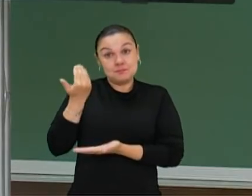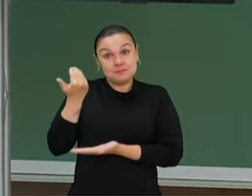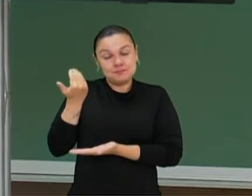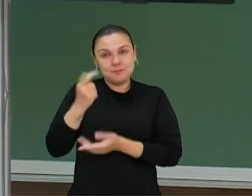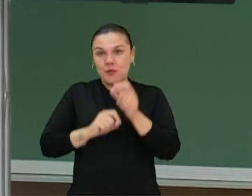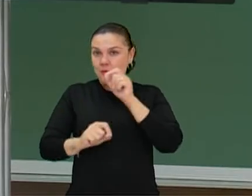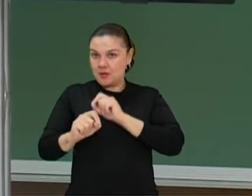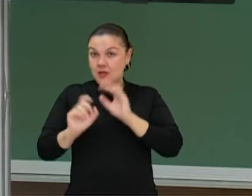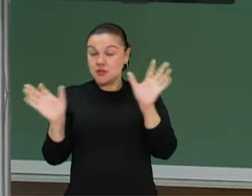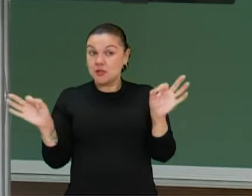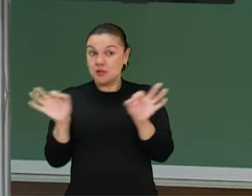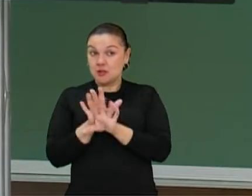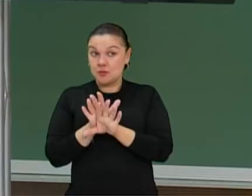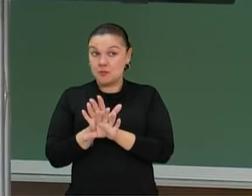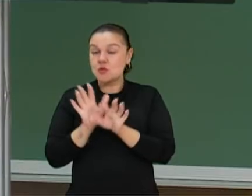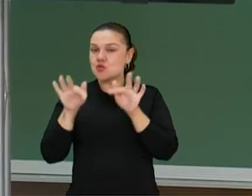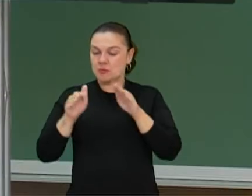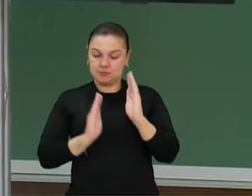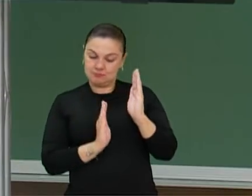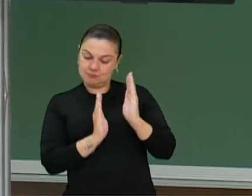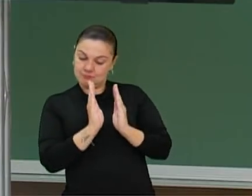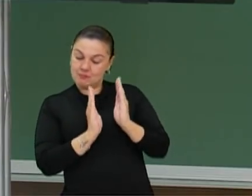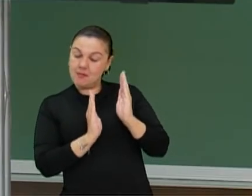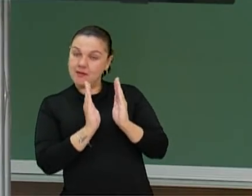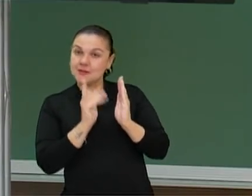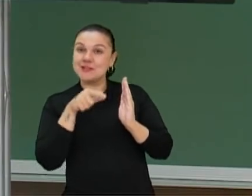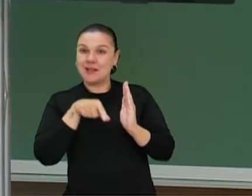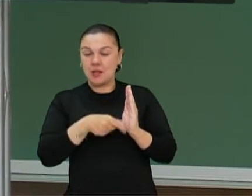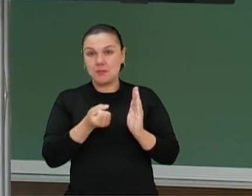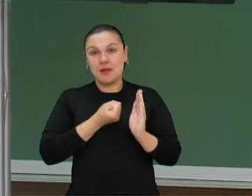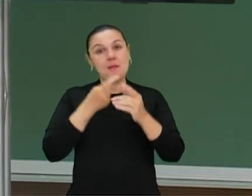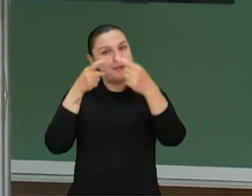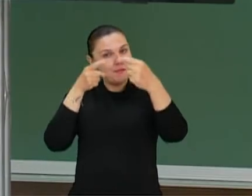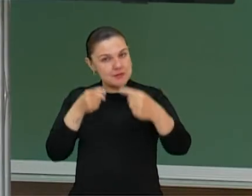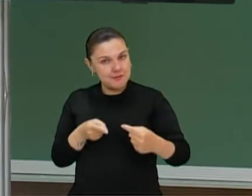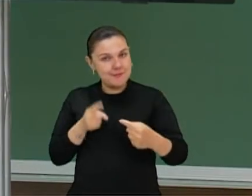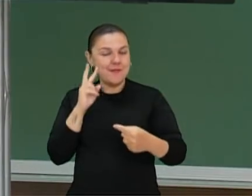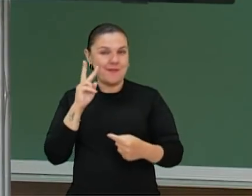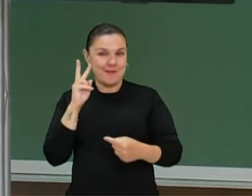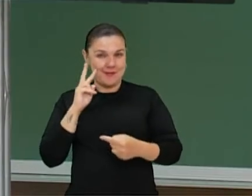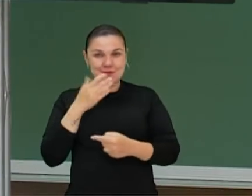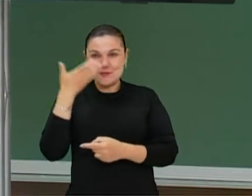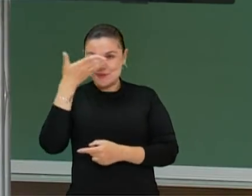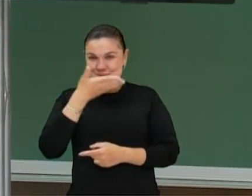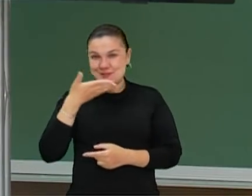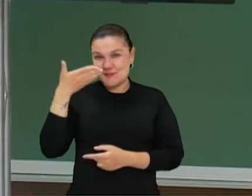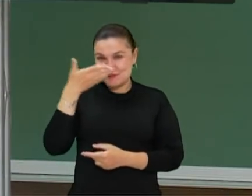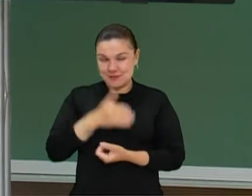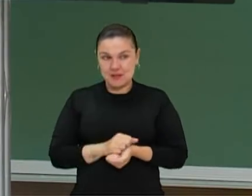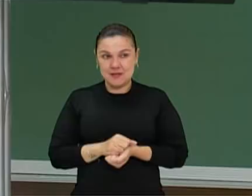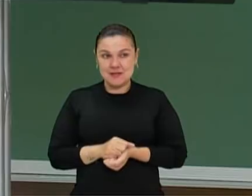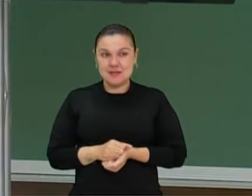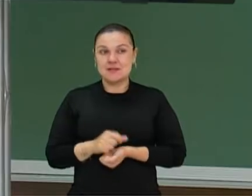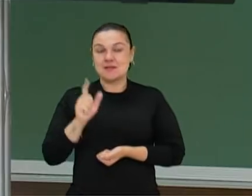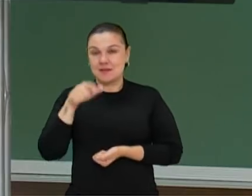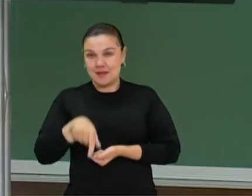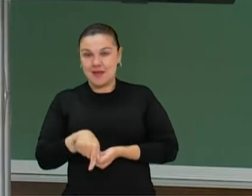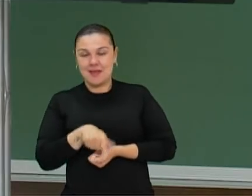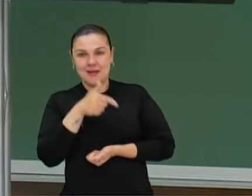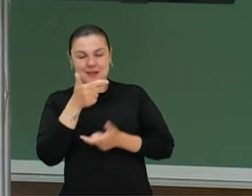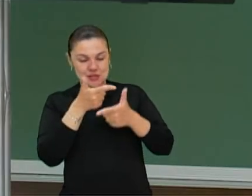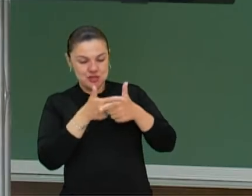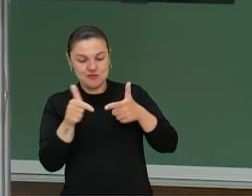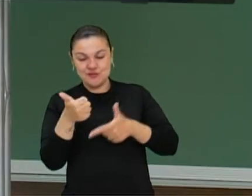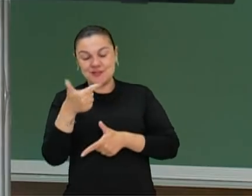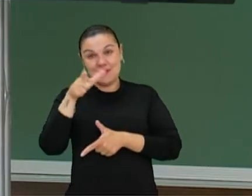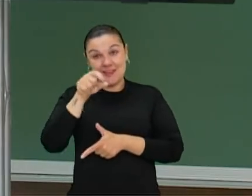nós terminamos calcular sobre média aritmética. Inclusive, a gente terminou com um desafio, vocês lembram? Que era para dividir por 10 doce, não